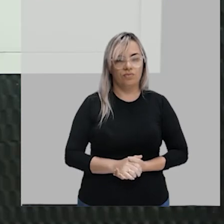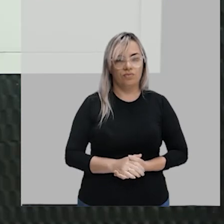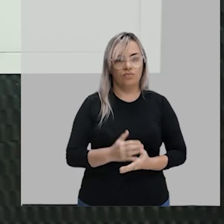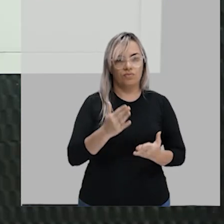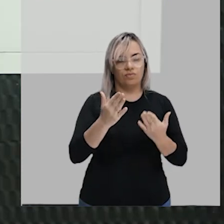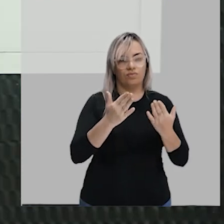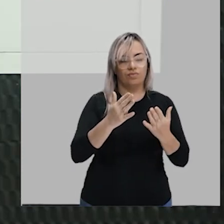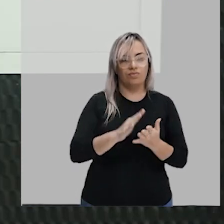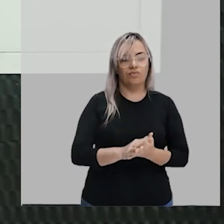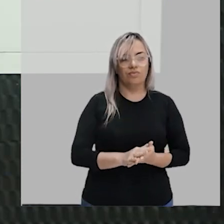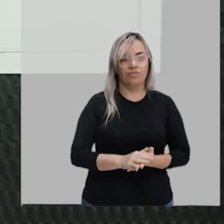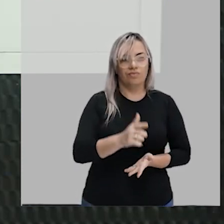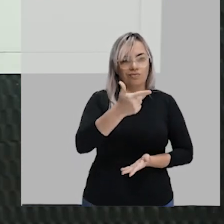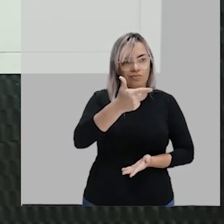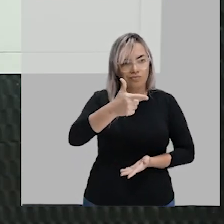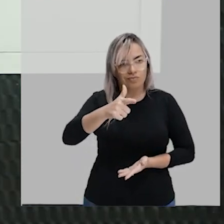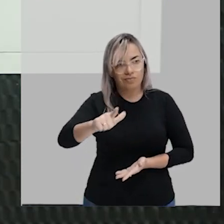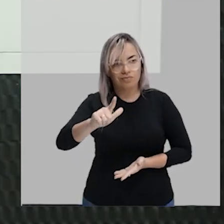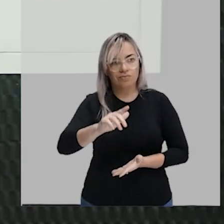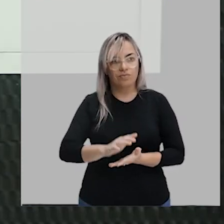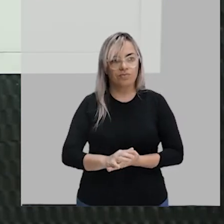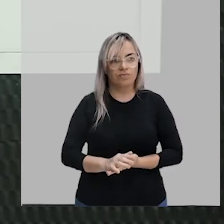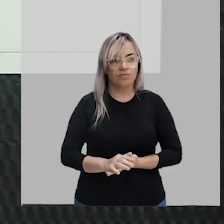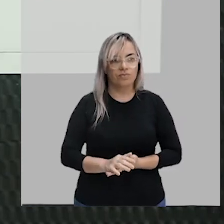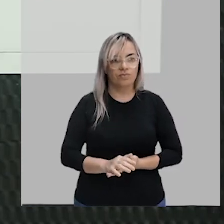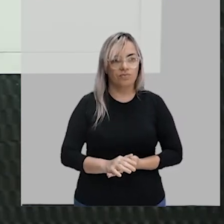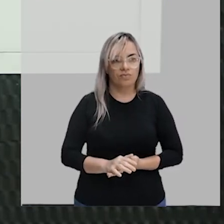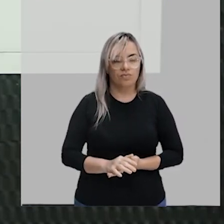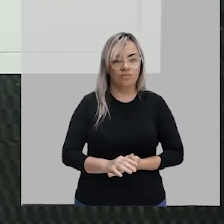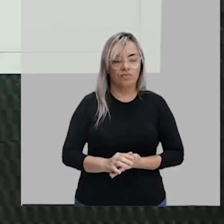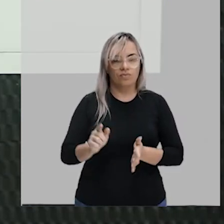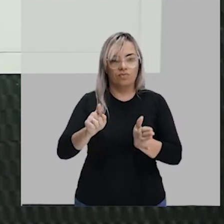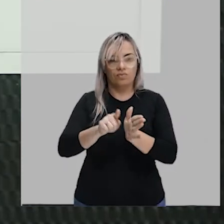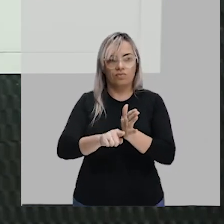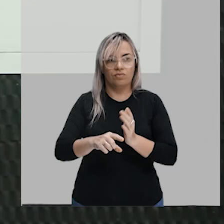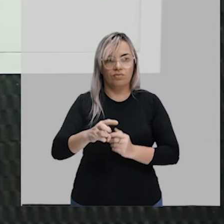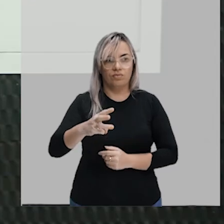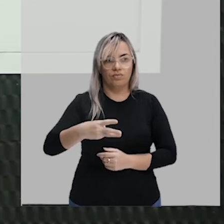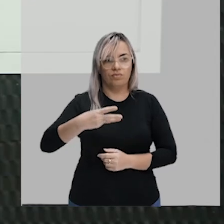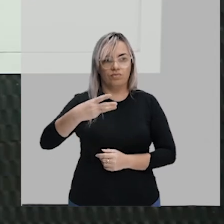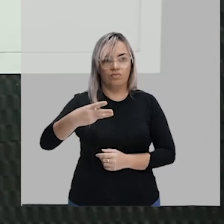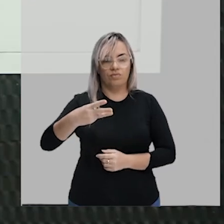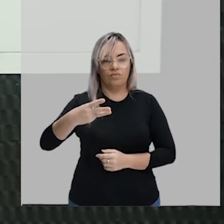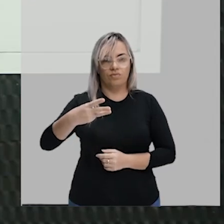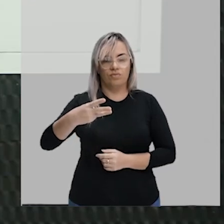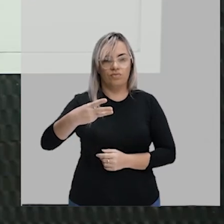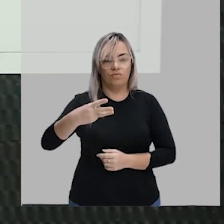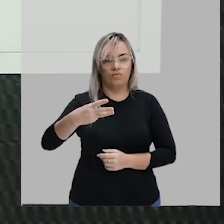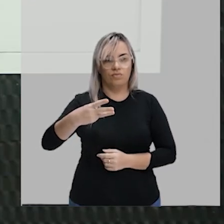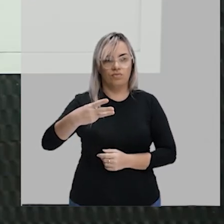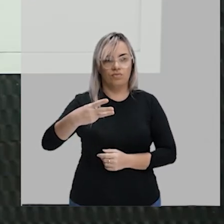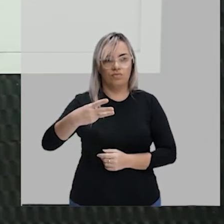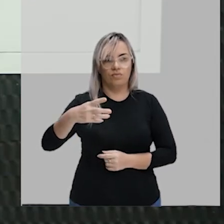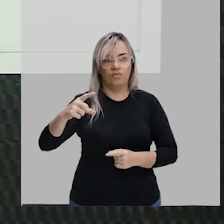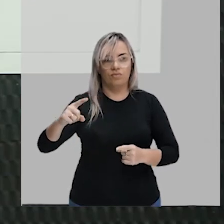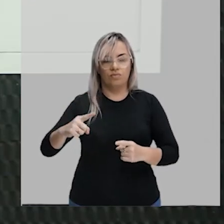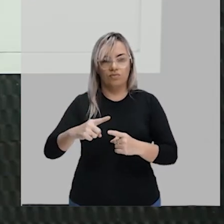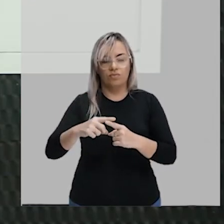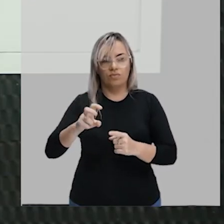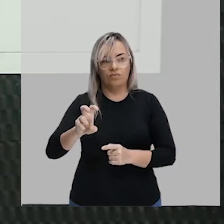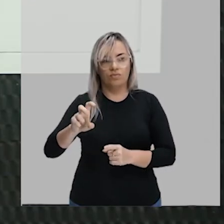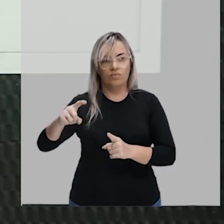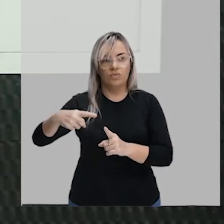vão repetir, ó. Tá? Pois, menos 3 vezes 5, mais